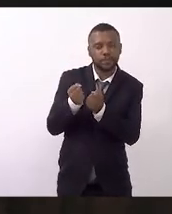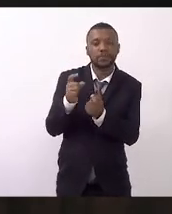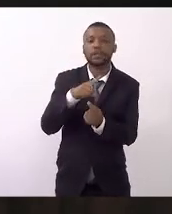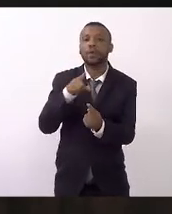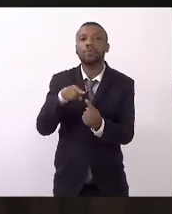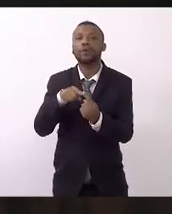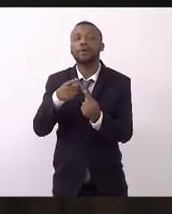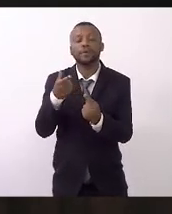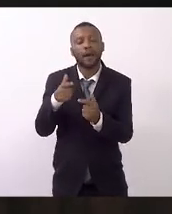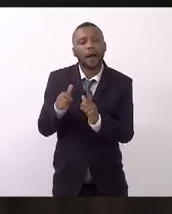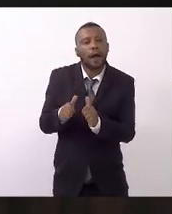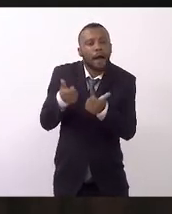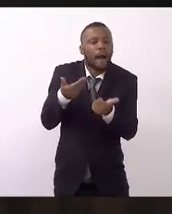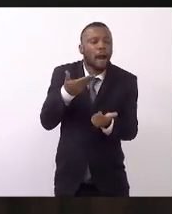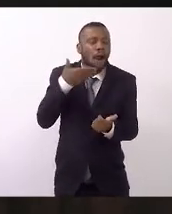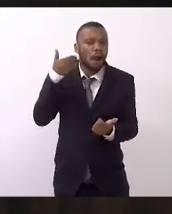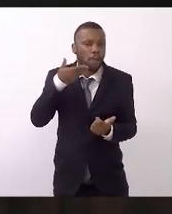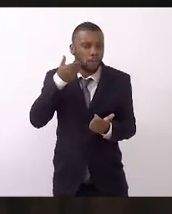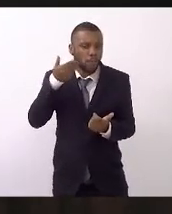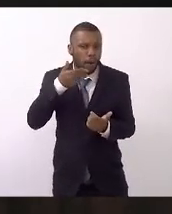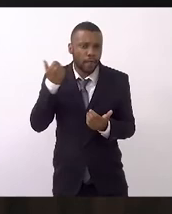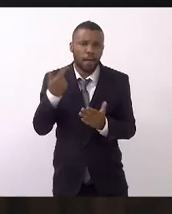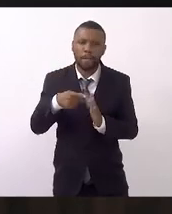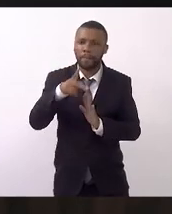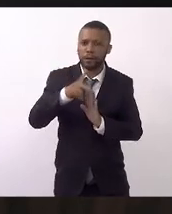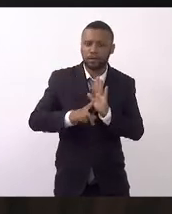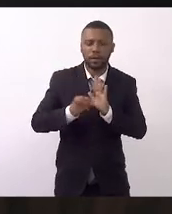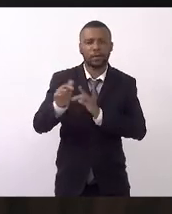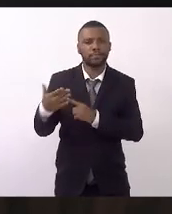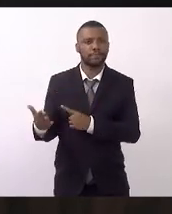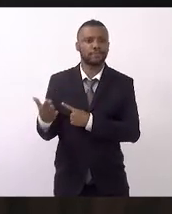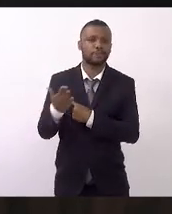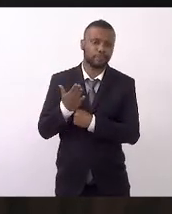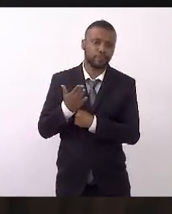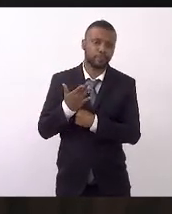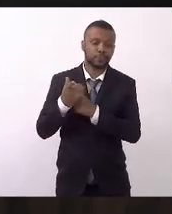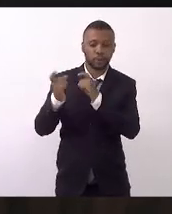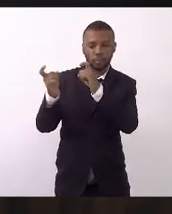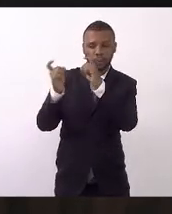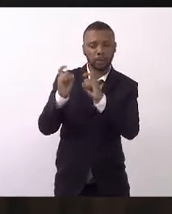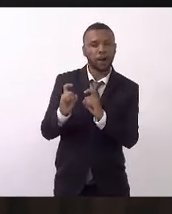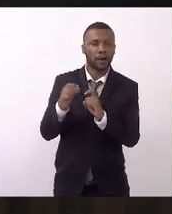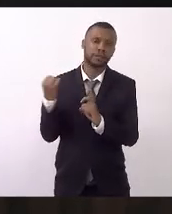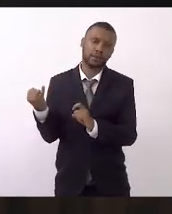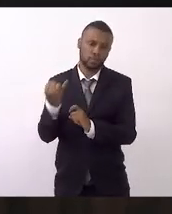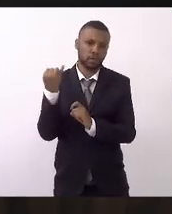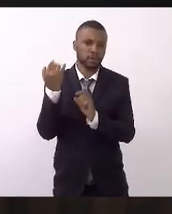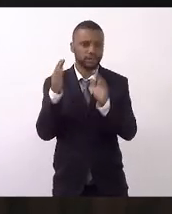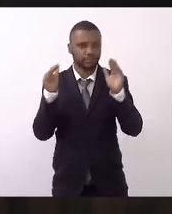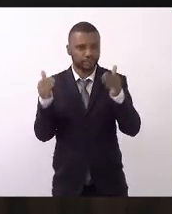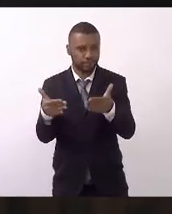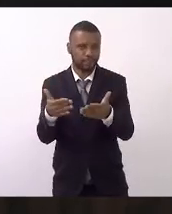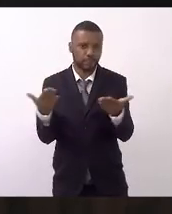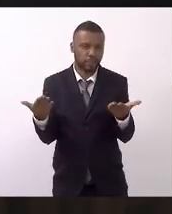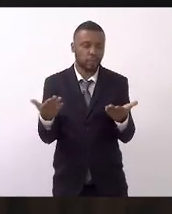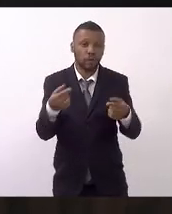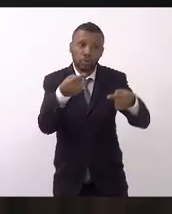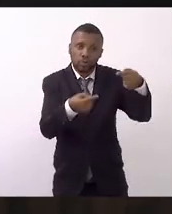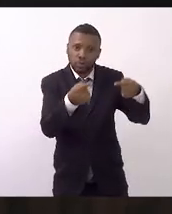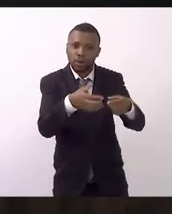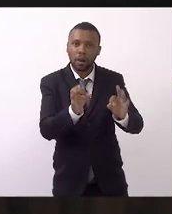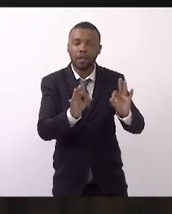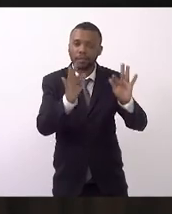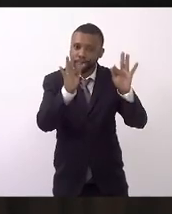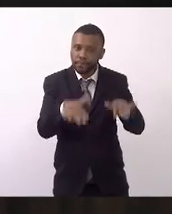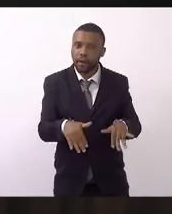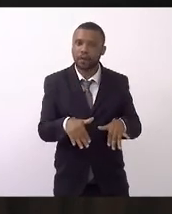o projeto, contribuir, e o debate é importante nesse sentido. Não havendo mais quem queira discutir, encerrada